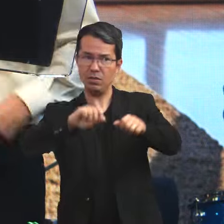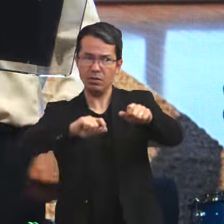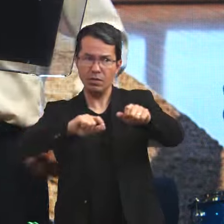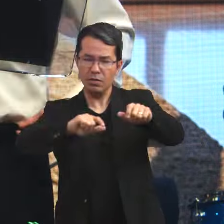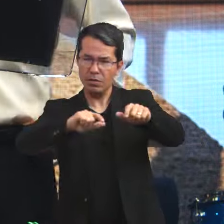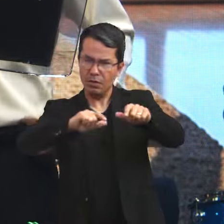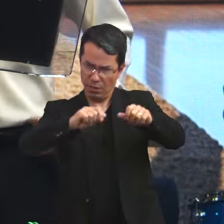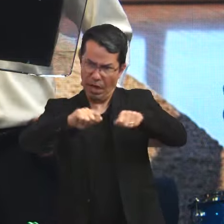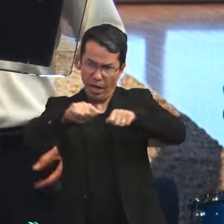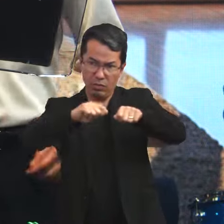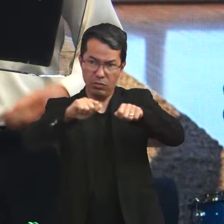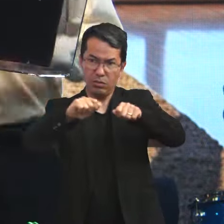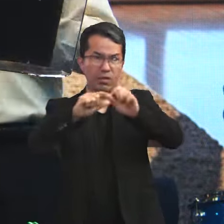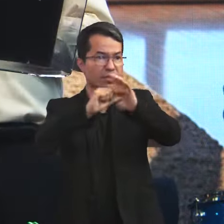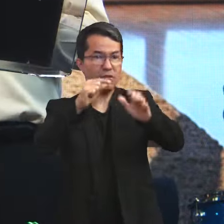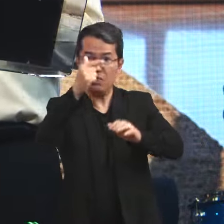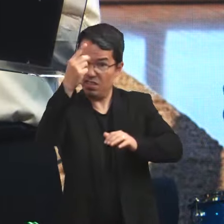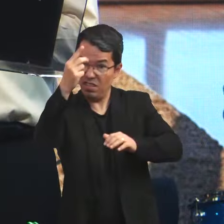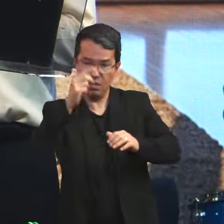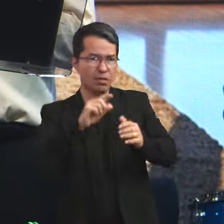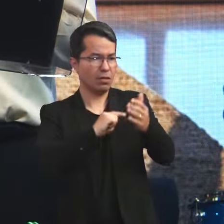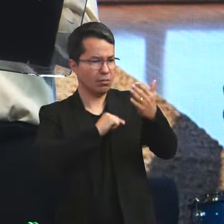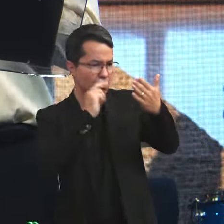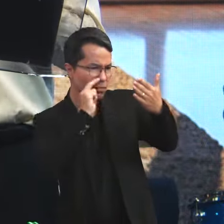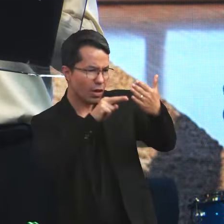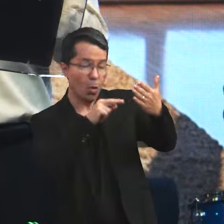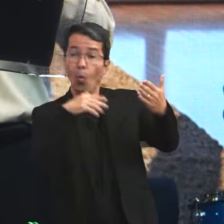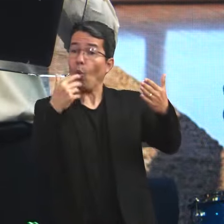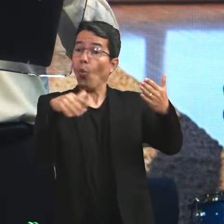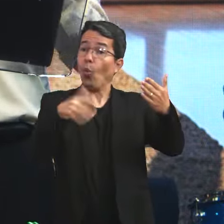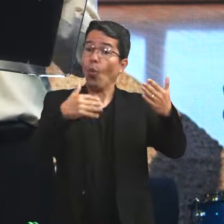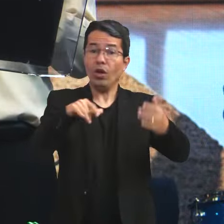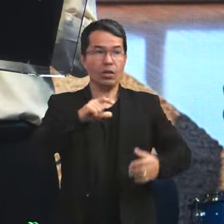nós podemos encontrar algumas Chaves